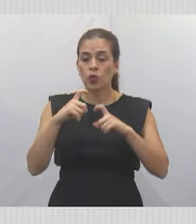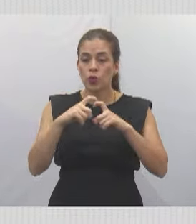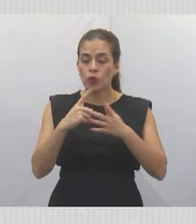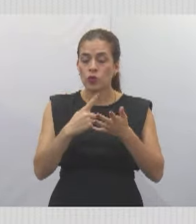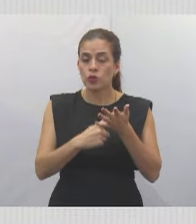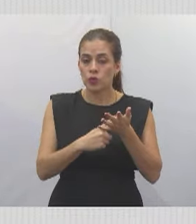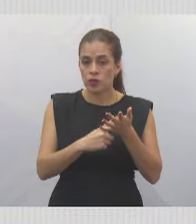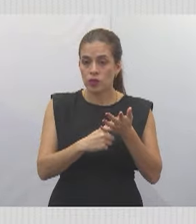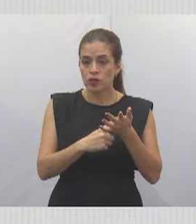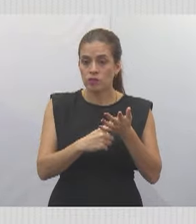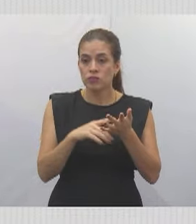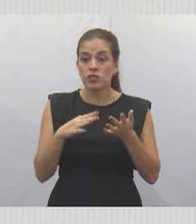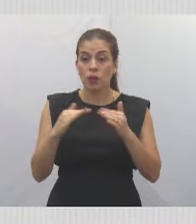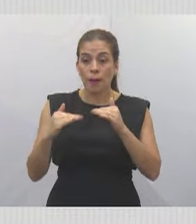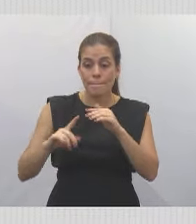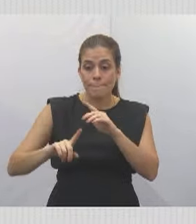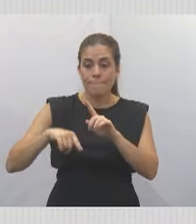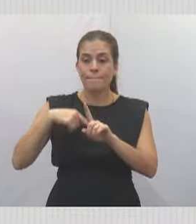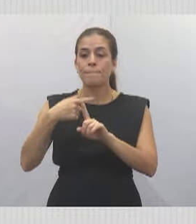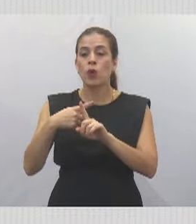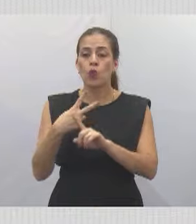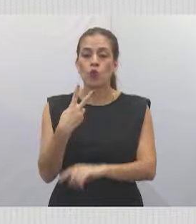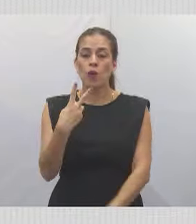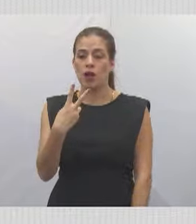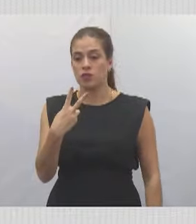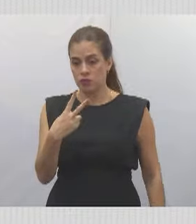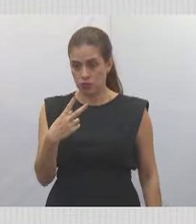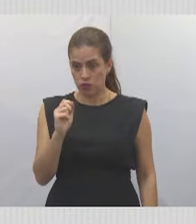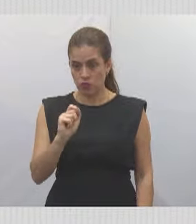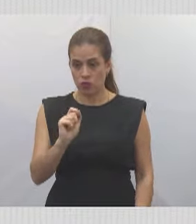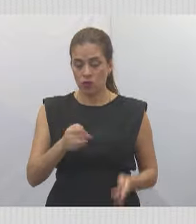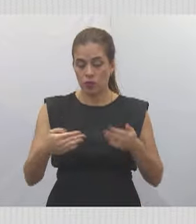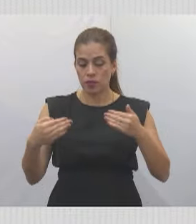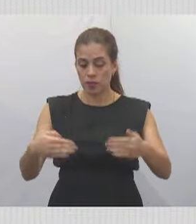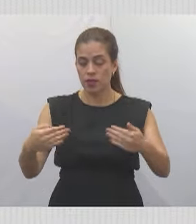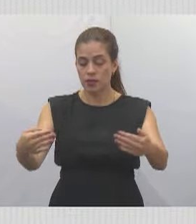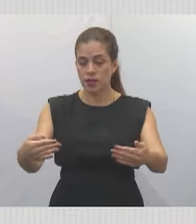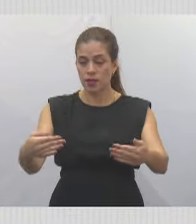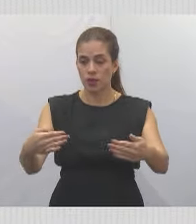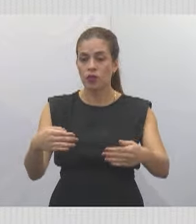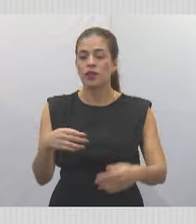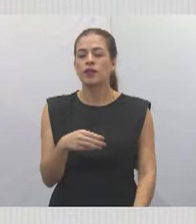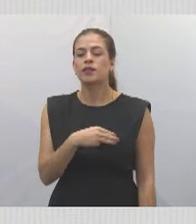ou seja, o dobro do que é preconizado pelo Ministério da Saúde. Próximo slide.